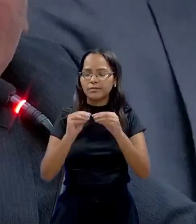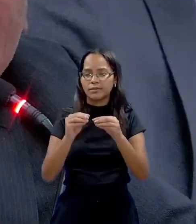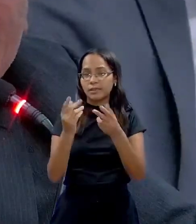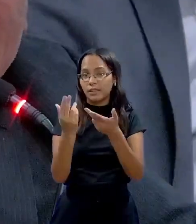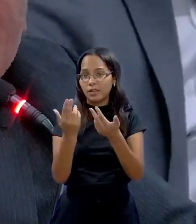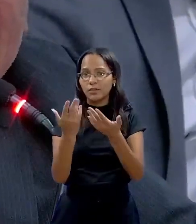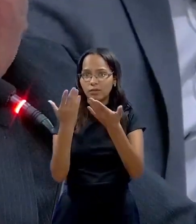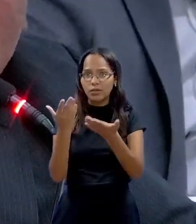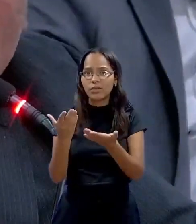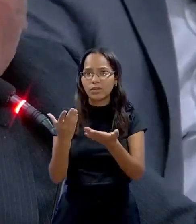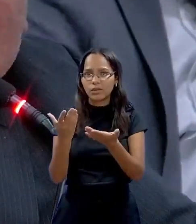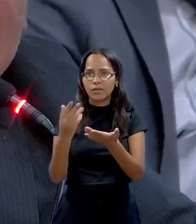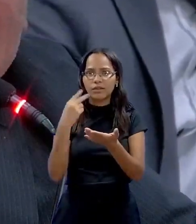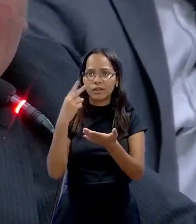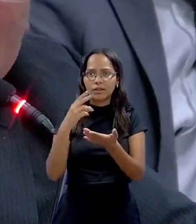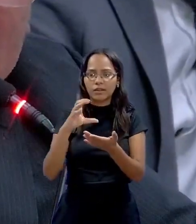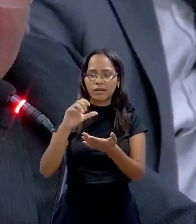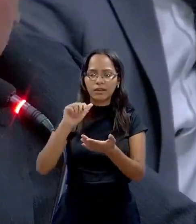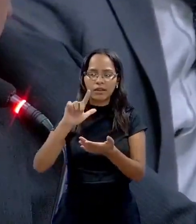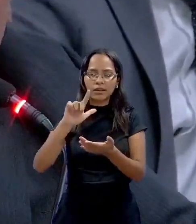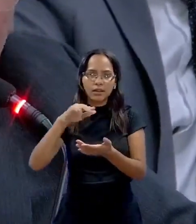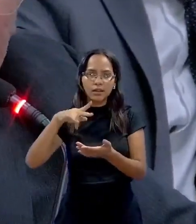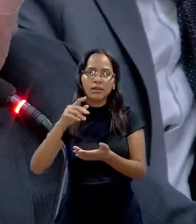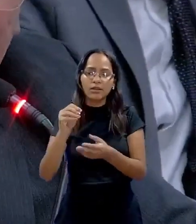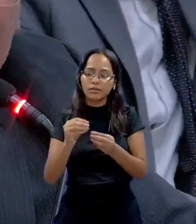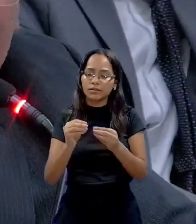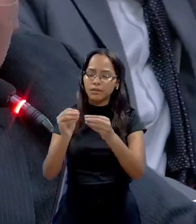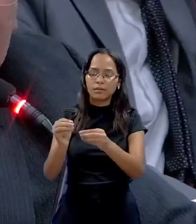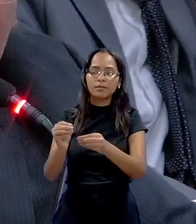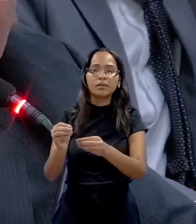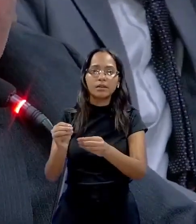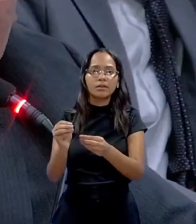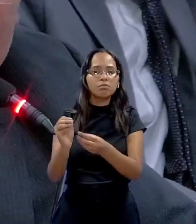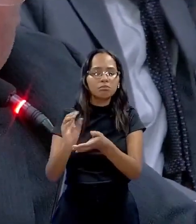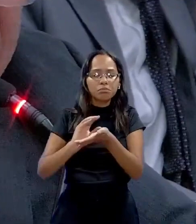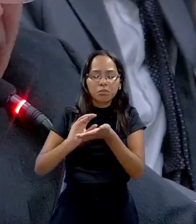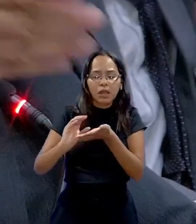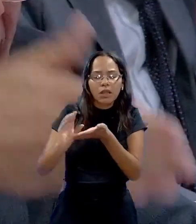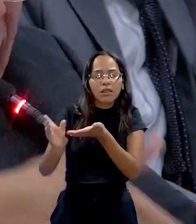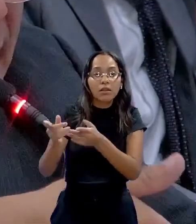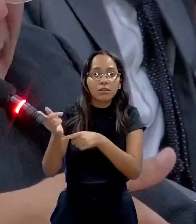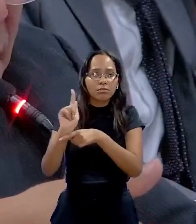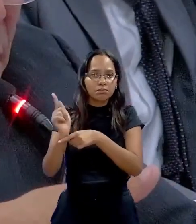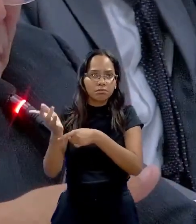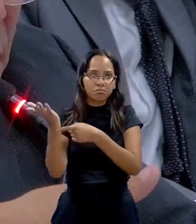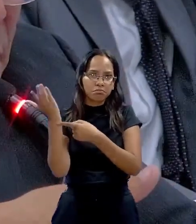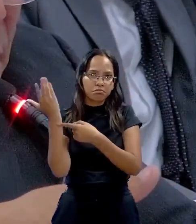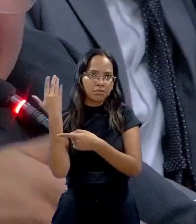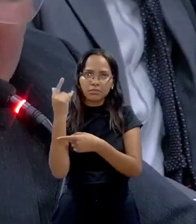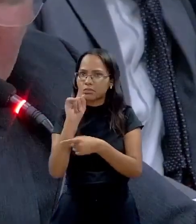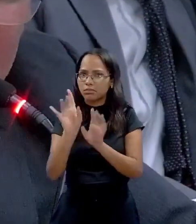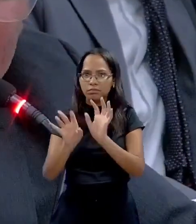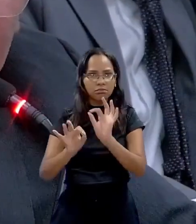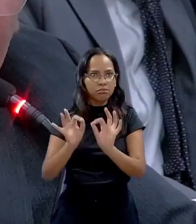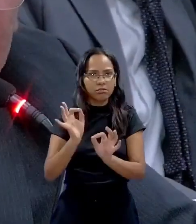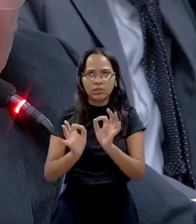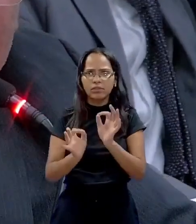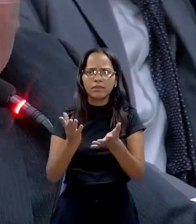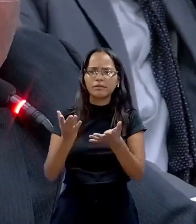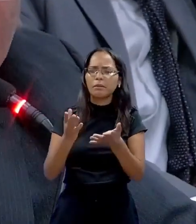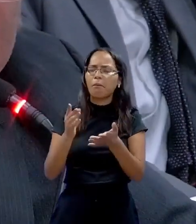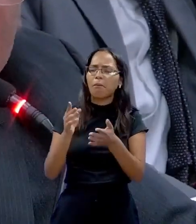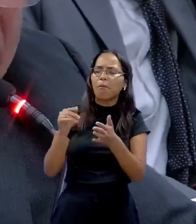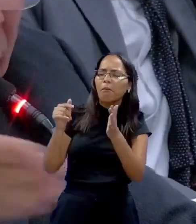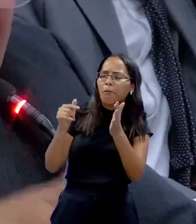Carlinhos Café também recebeu uma praça de emenda impositiva da gestão passada. Então não justifica esse tipo de ameaça, igual o senhor falou,